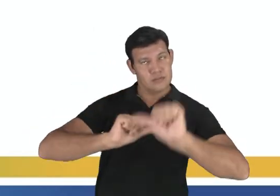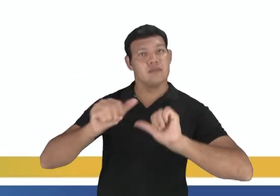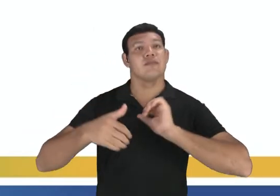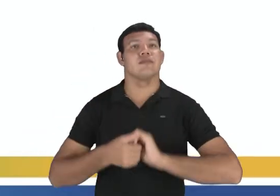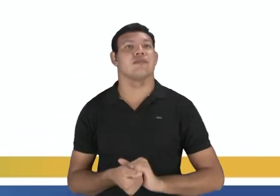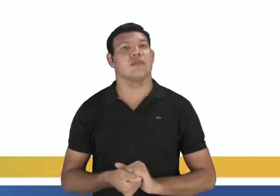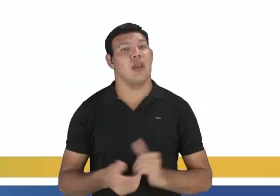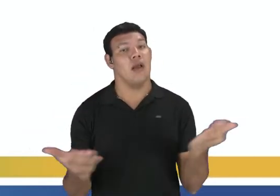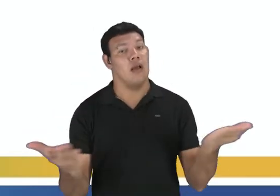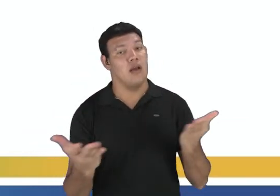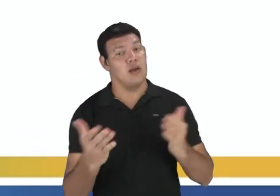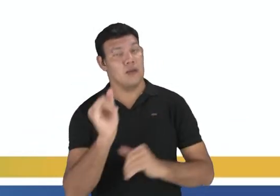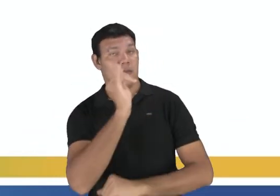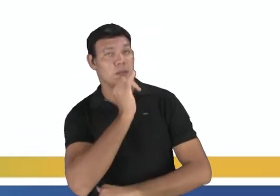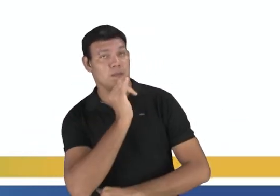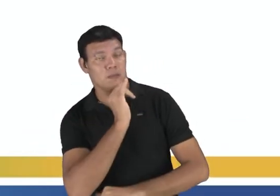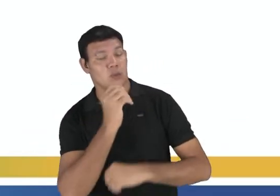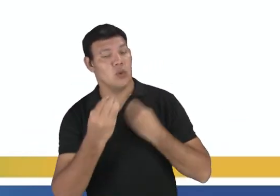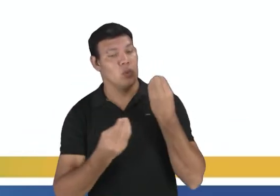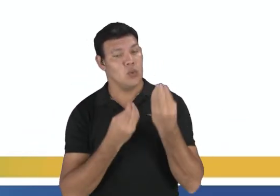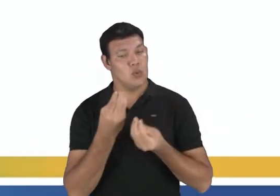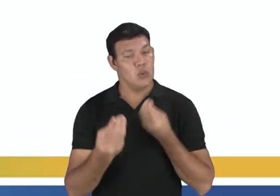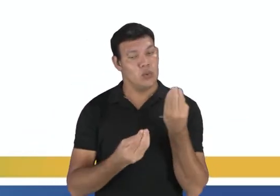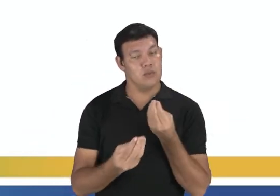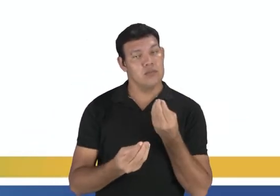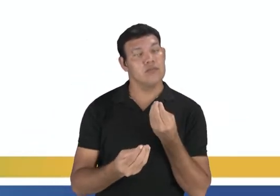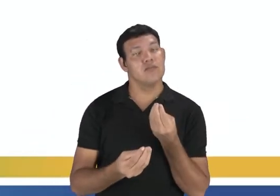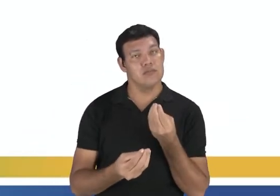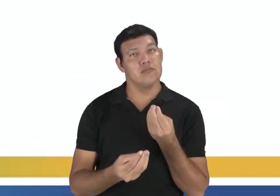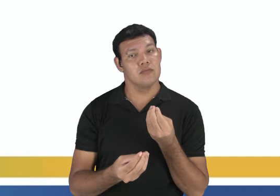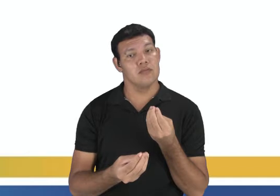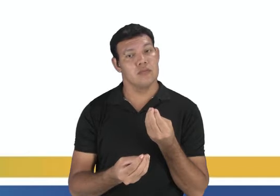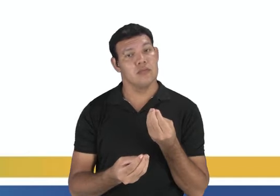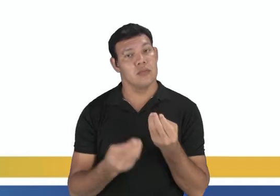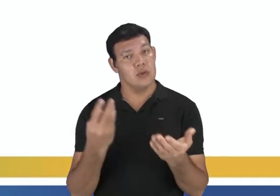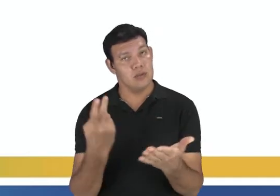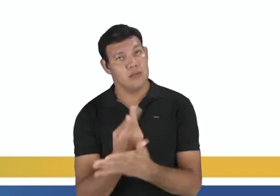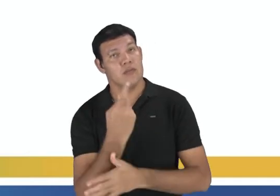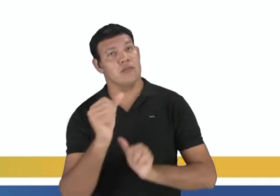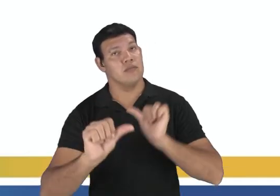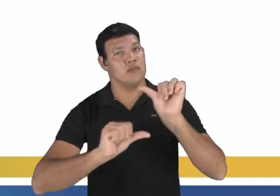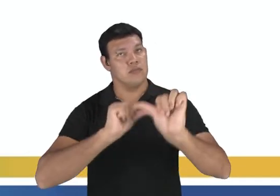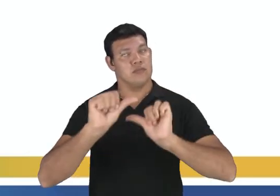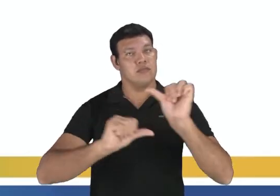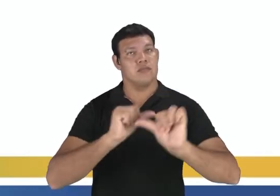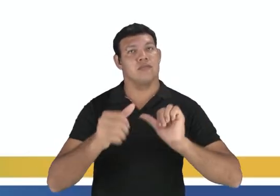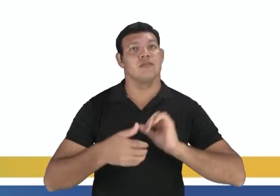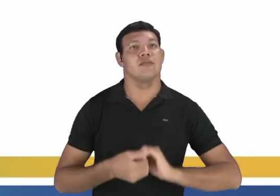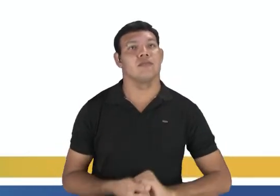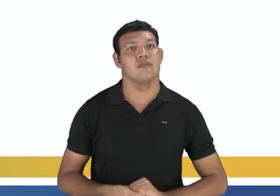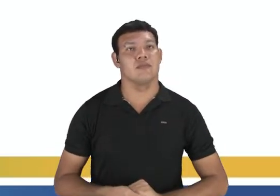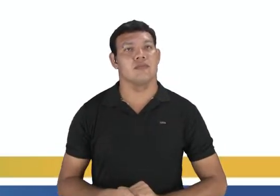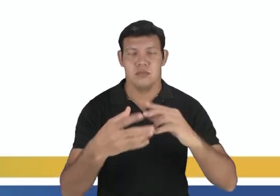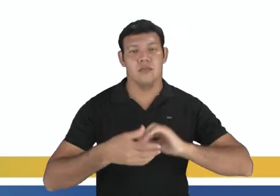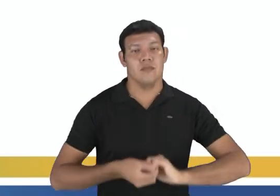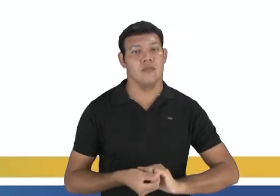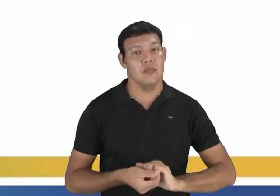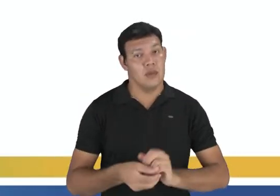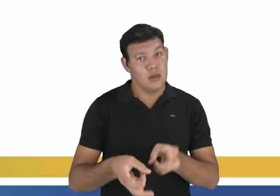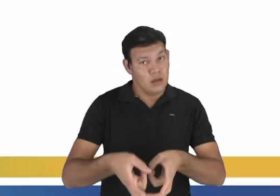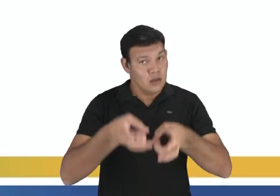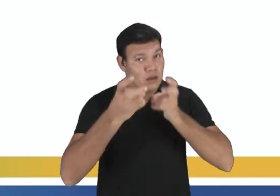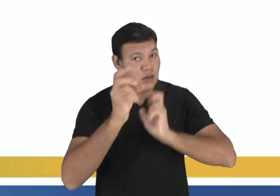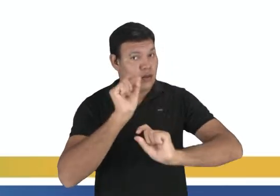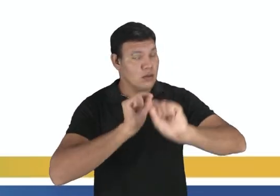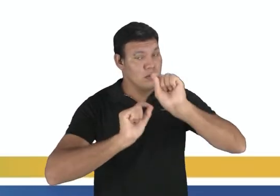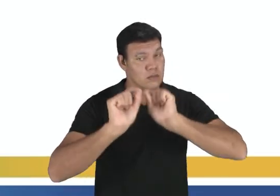nós trouxemos aqui um exemplo de como fazer as transformações utilizando a medida de capacidade. Então